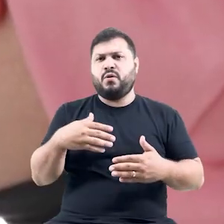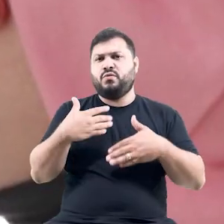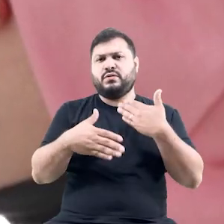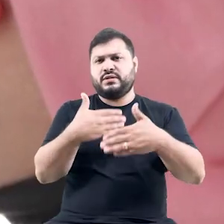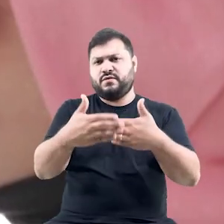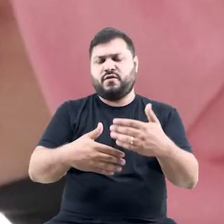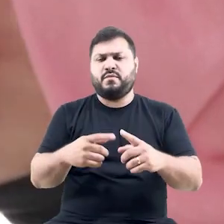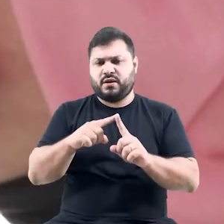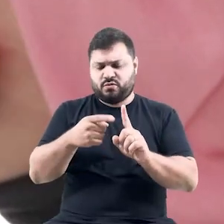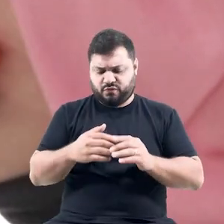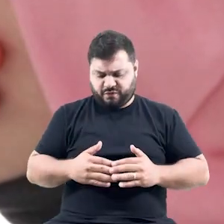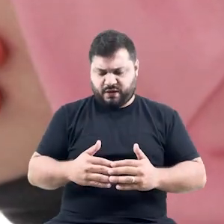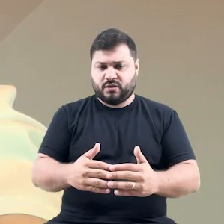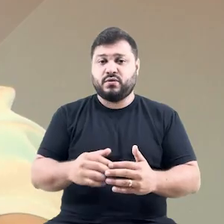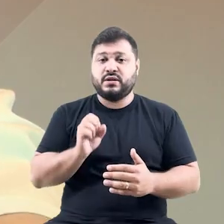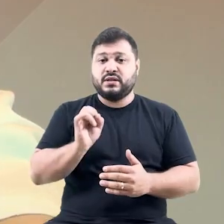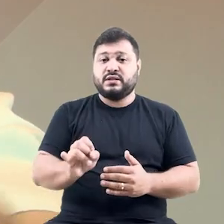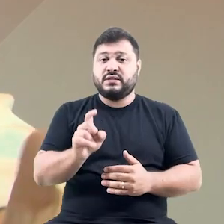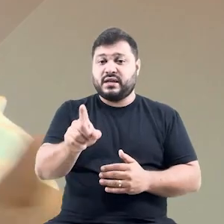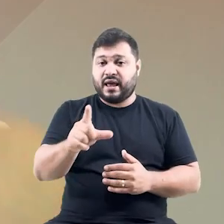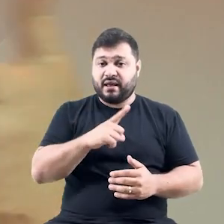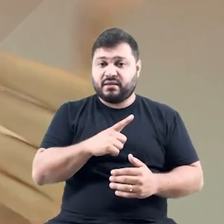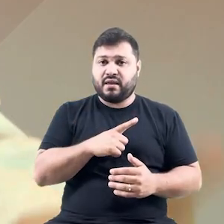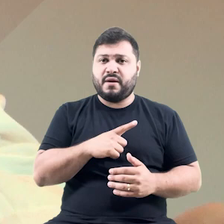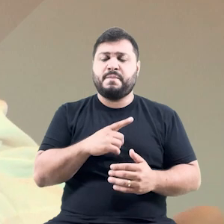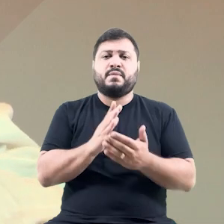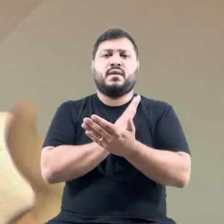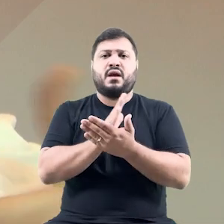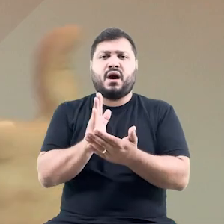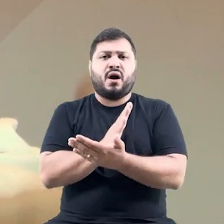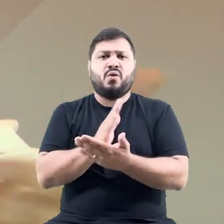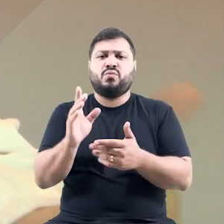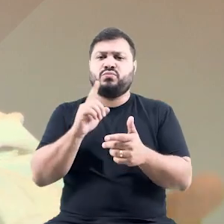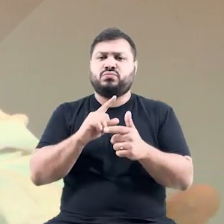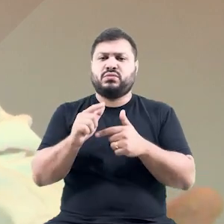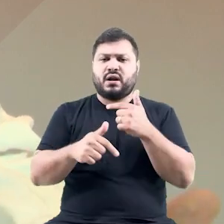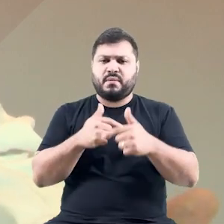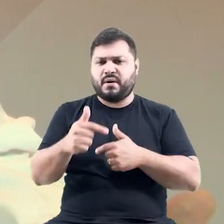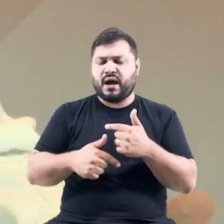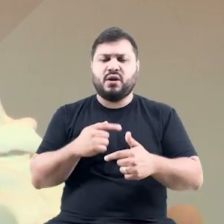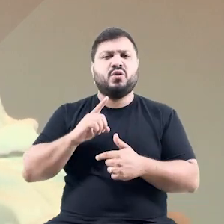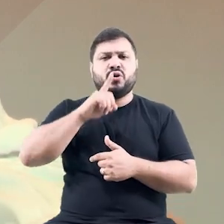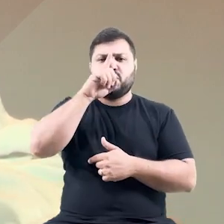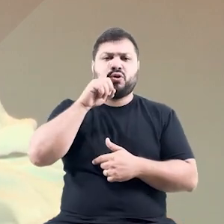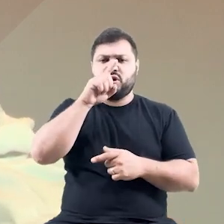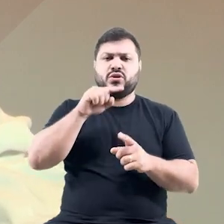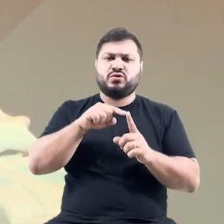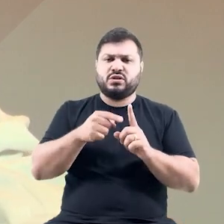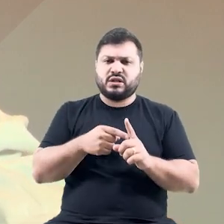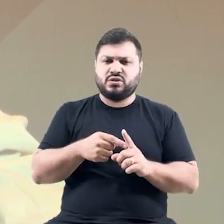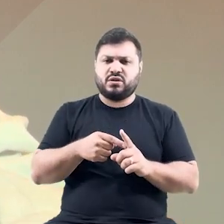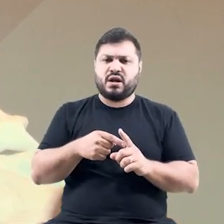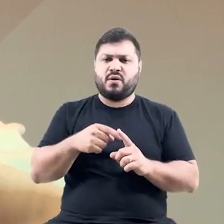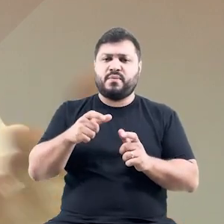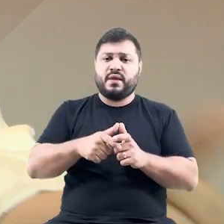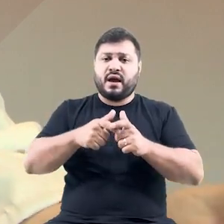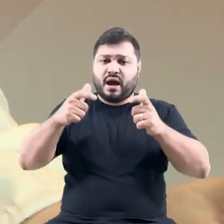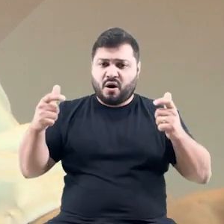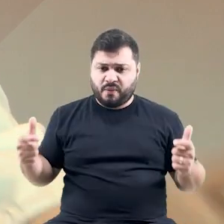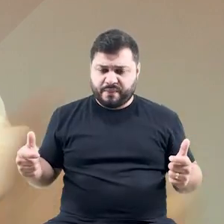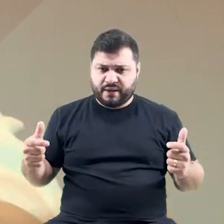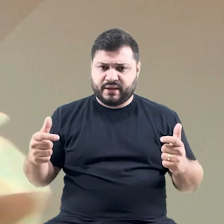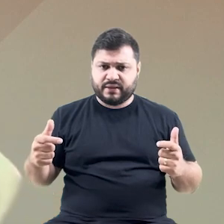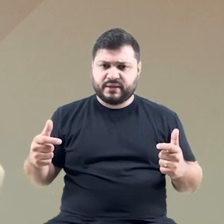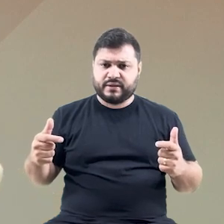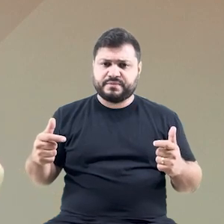ou no desenvolvimento fetal. Quando ela desempenha algum trabalho que o risco gestacional